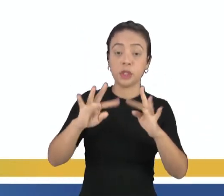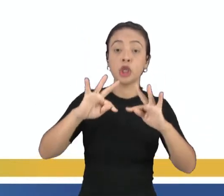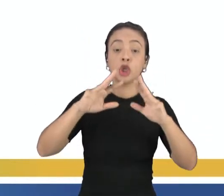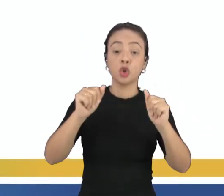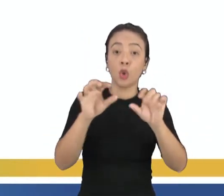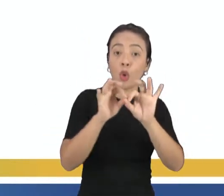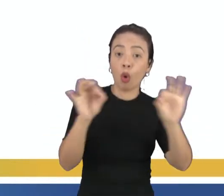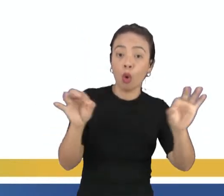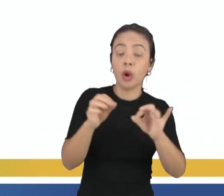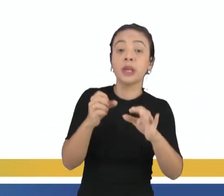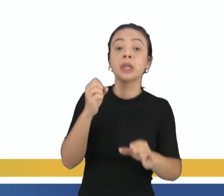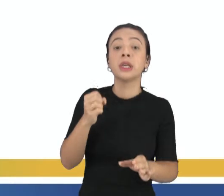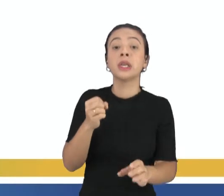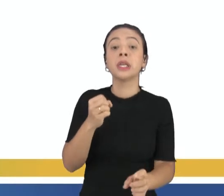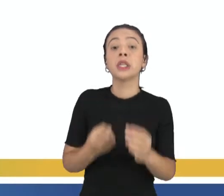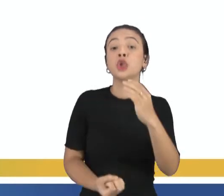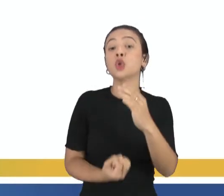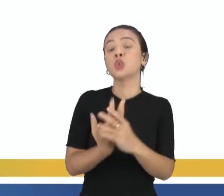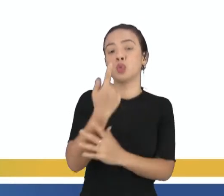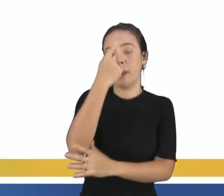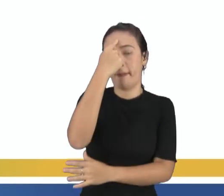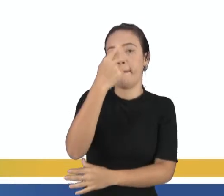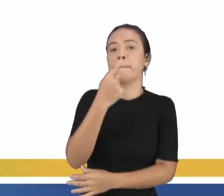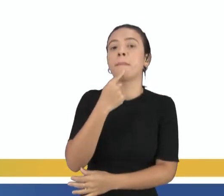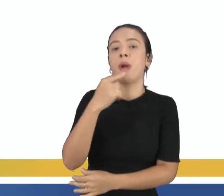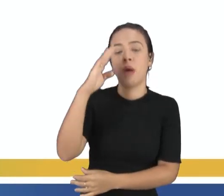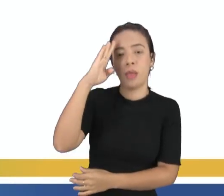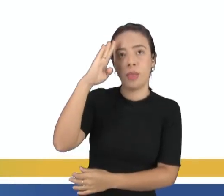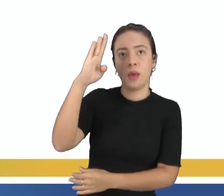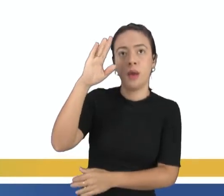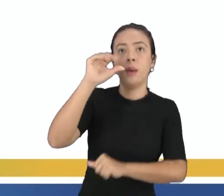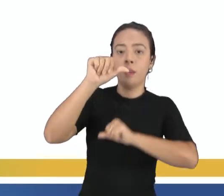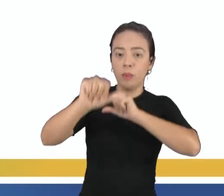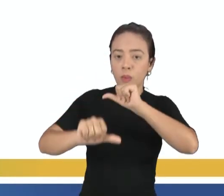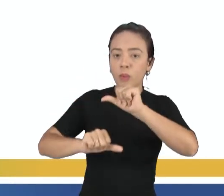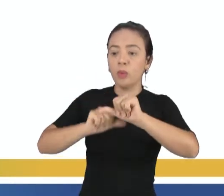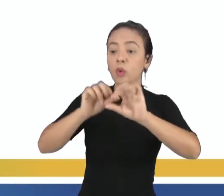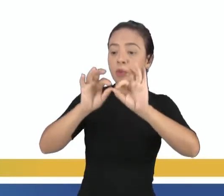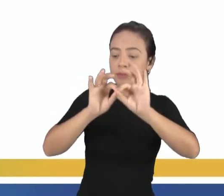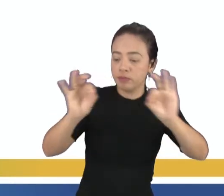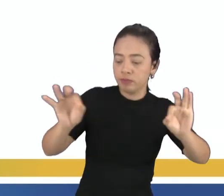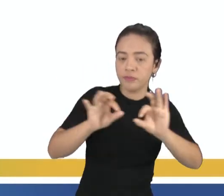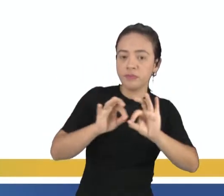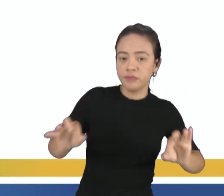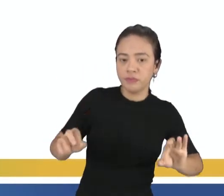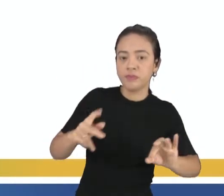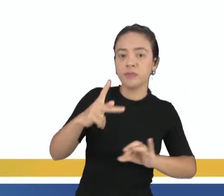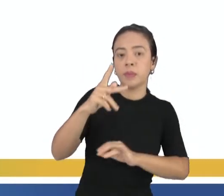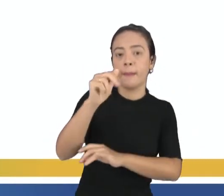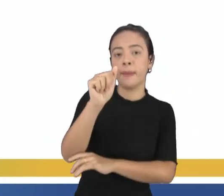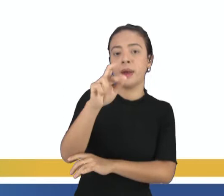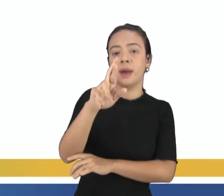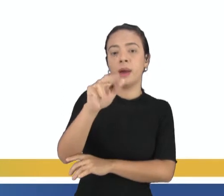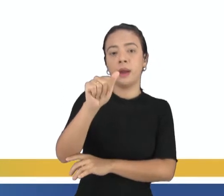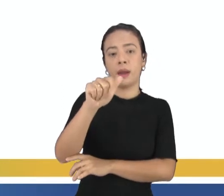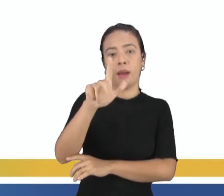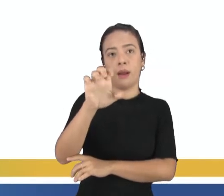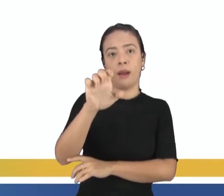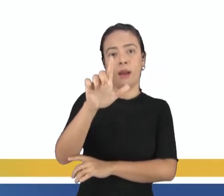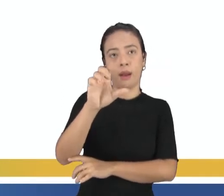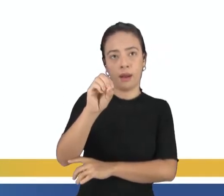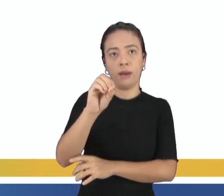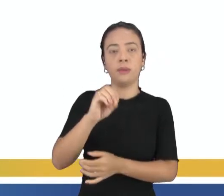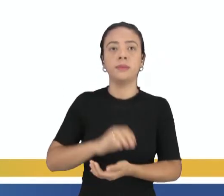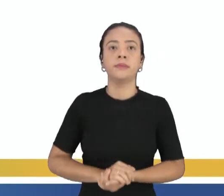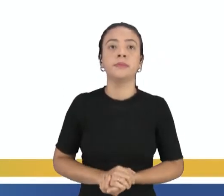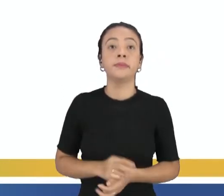que formam a figura original são transformados em segmentos de retas paralelos e com o mesmo comprimento.